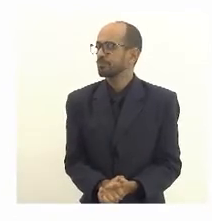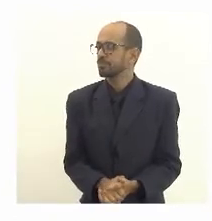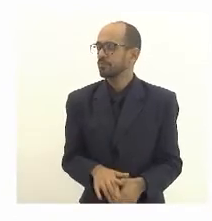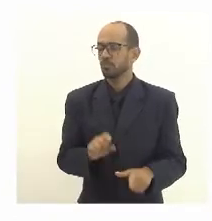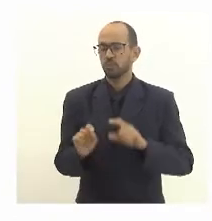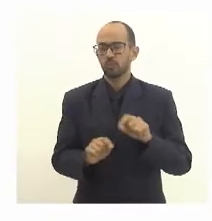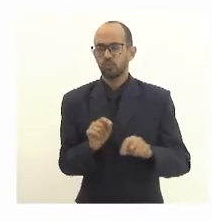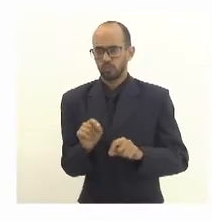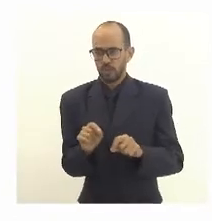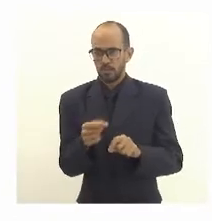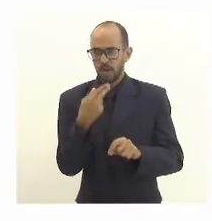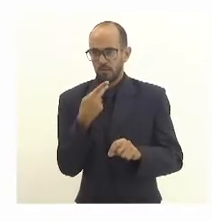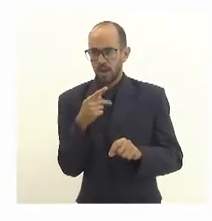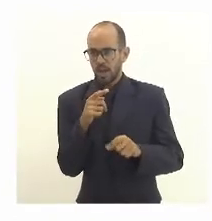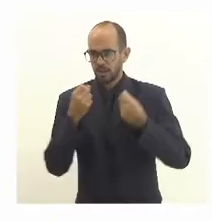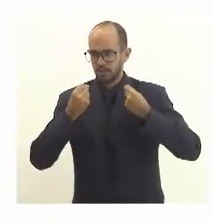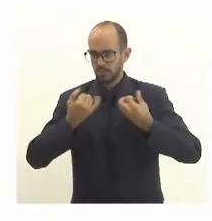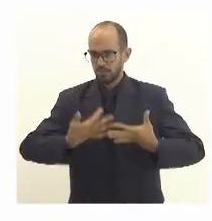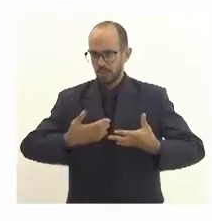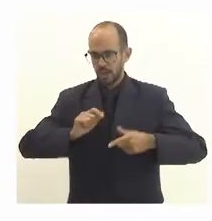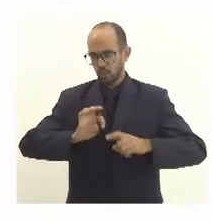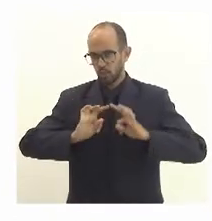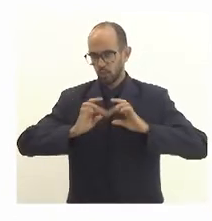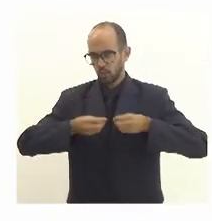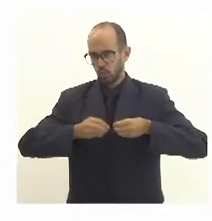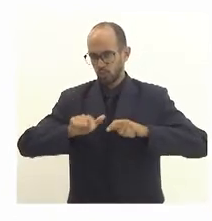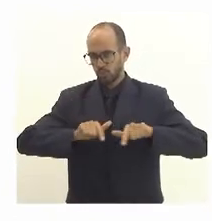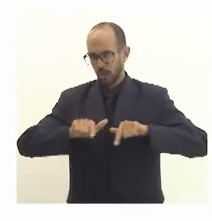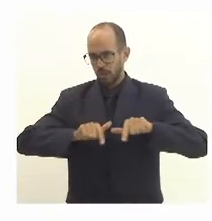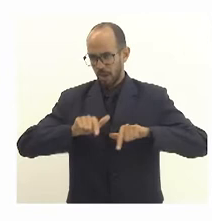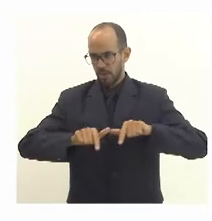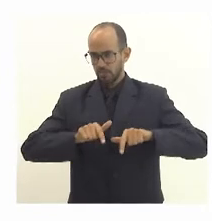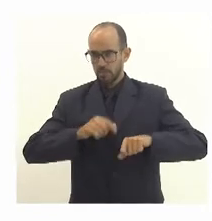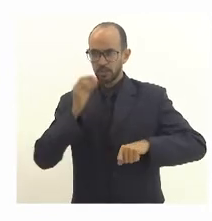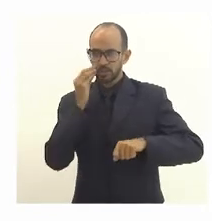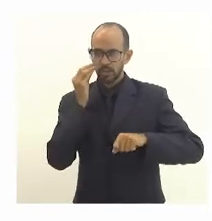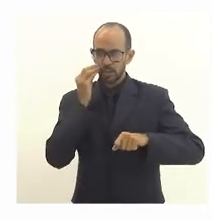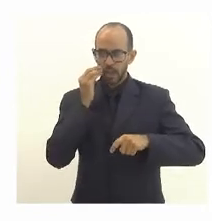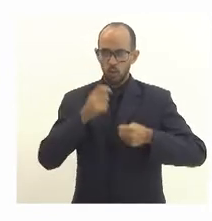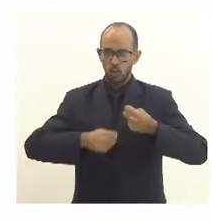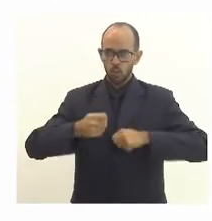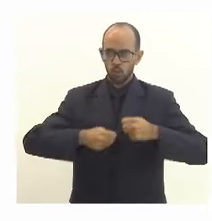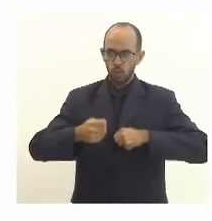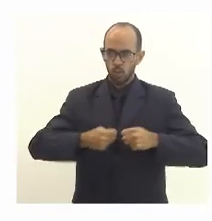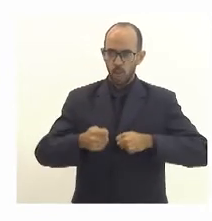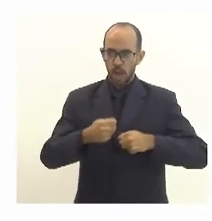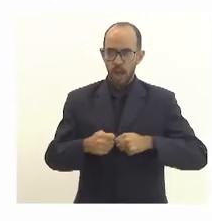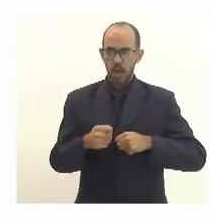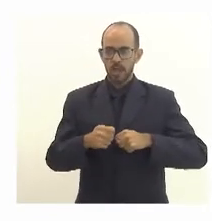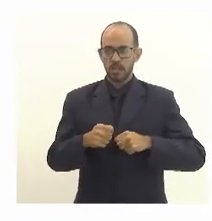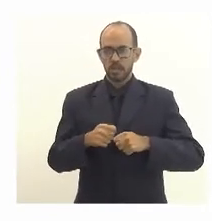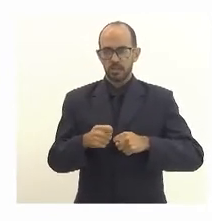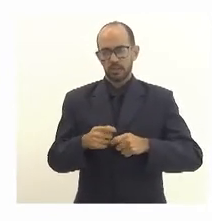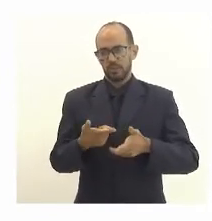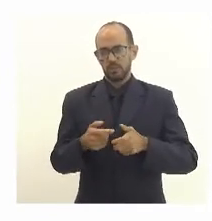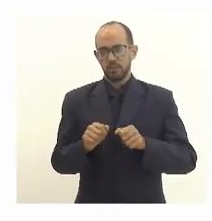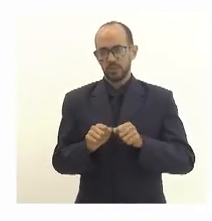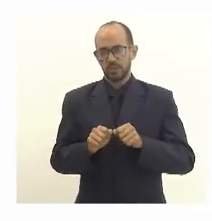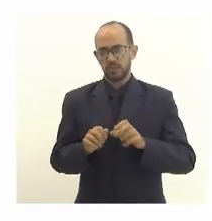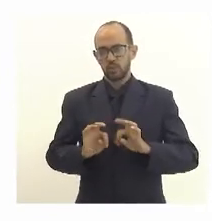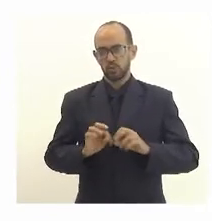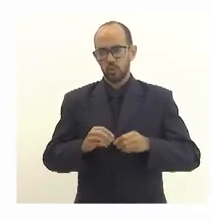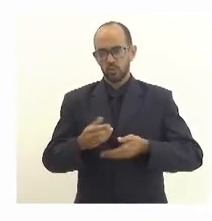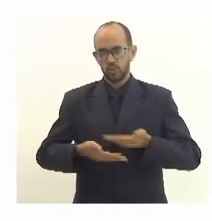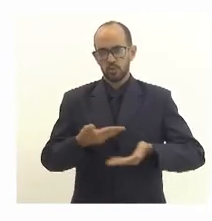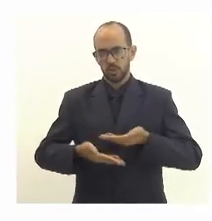Um pouco para falar de todo o trabalho que a gente faz para tentar controlar e gestionar todo esse compartilhamento de fibra